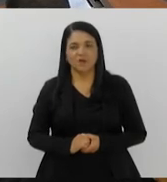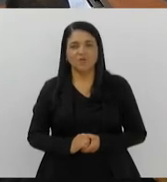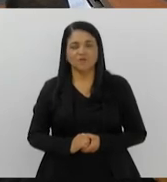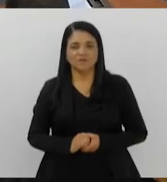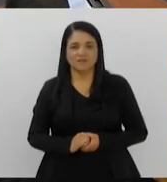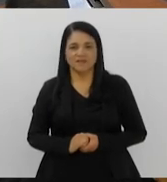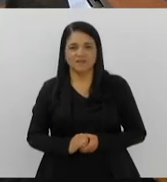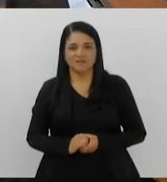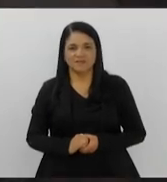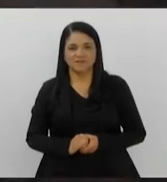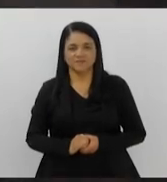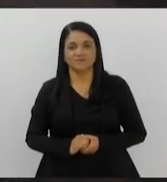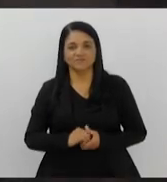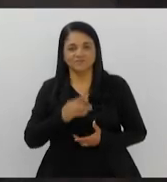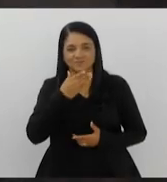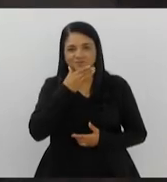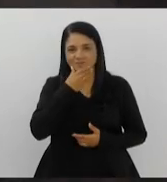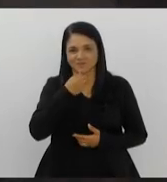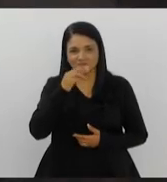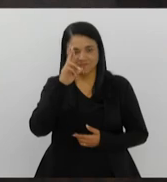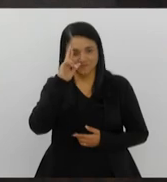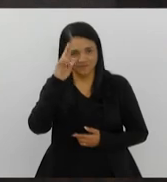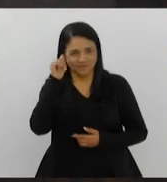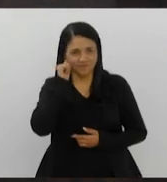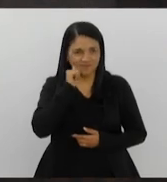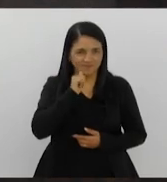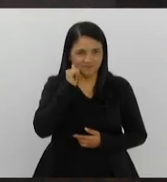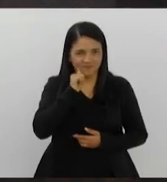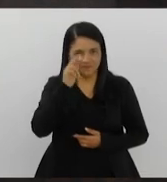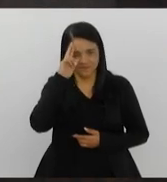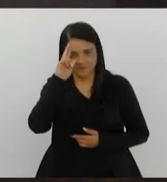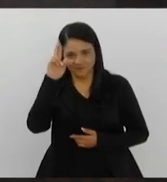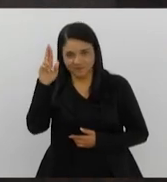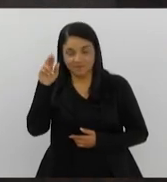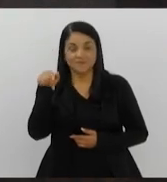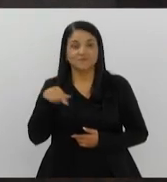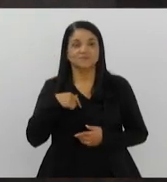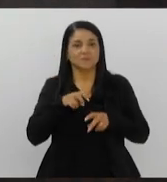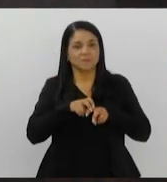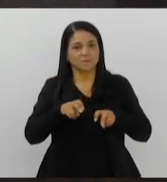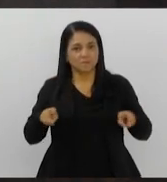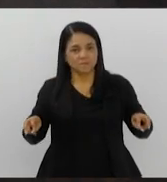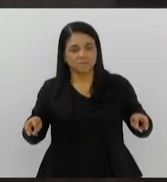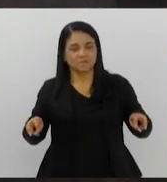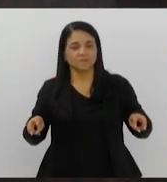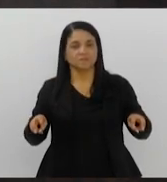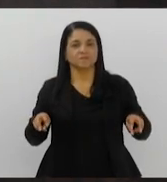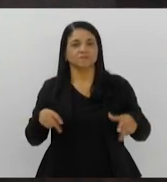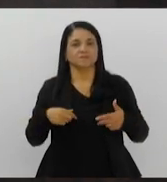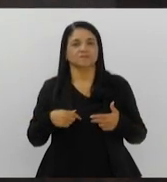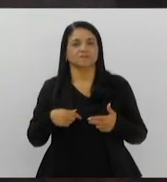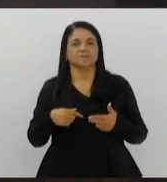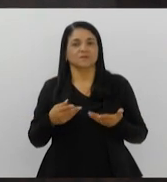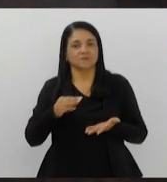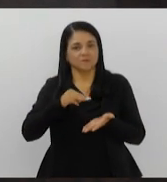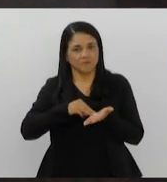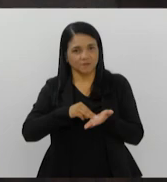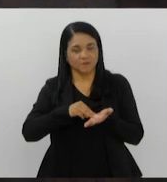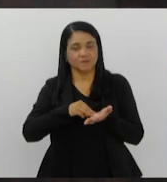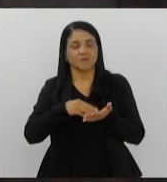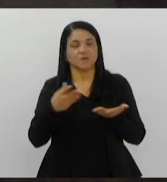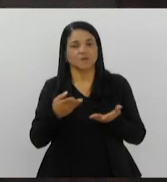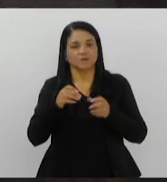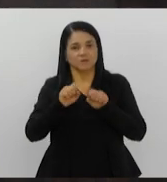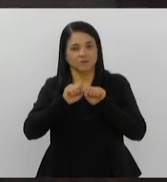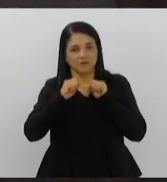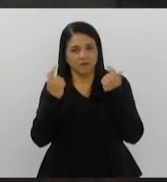Gualberto senhoras e senhores presentes demais membros desta mesa hoje Assembleia legislativo do Estado do